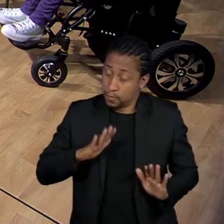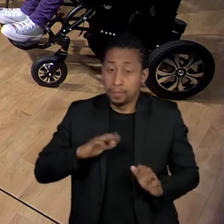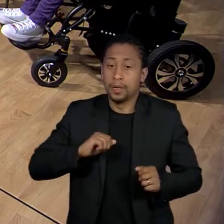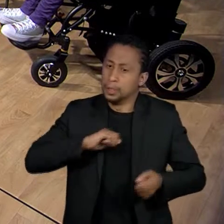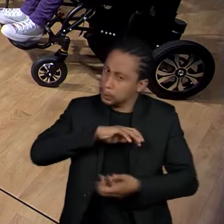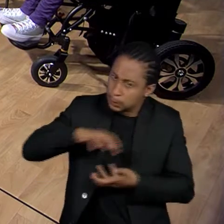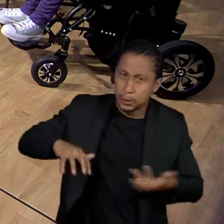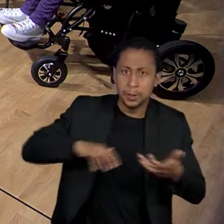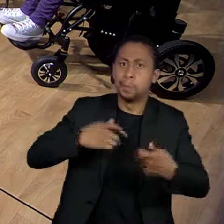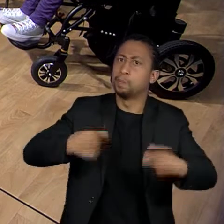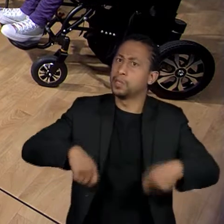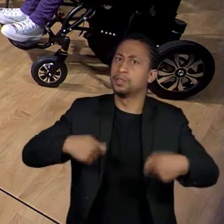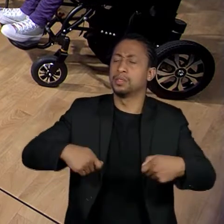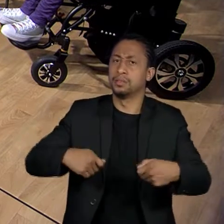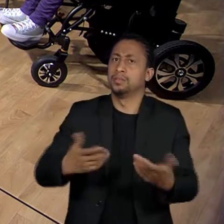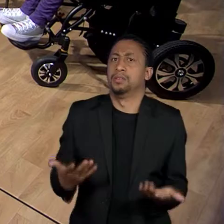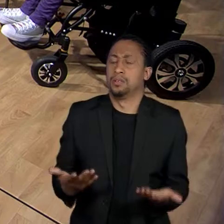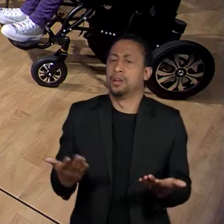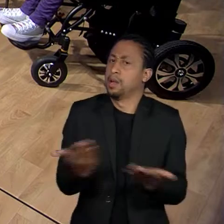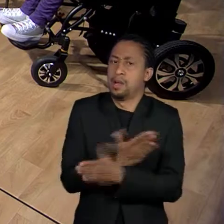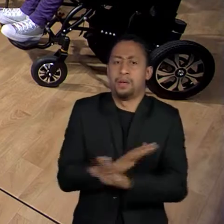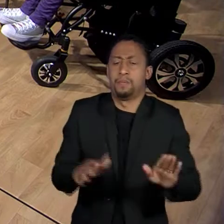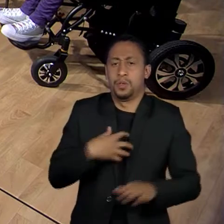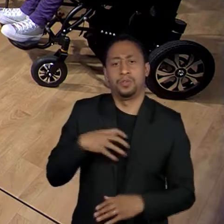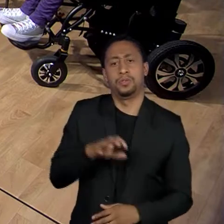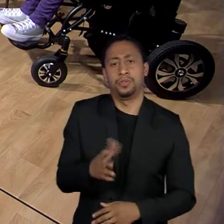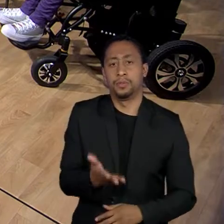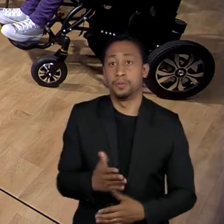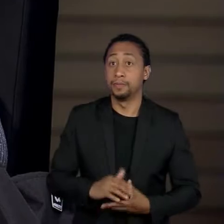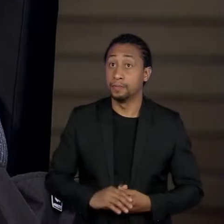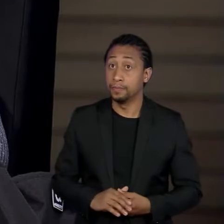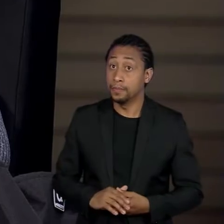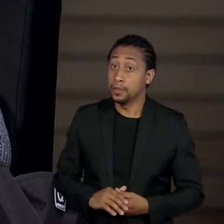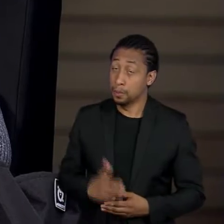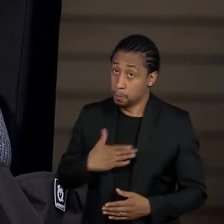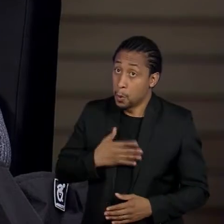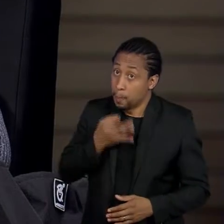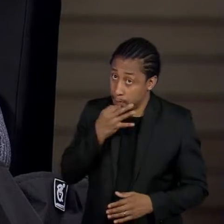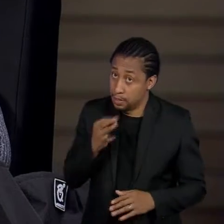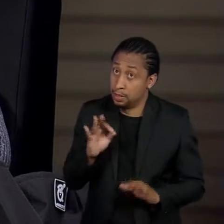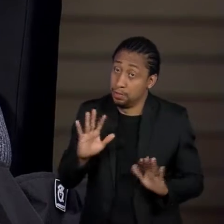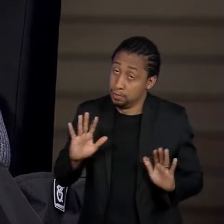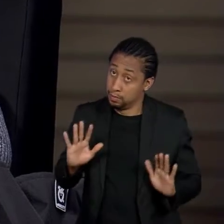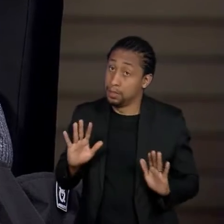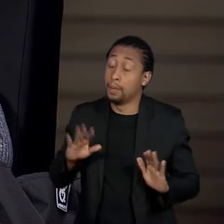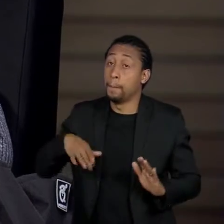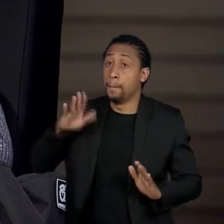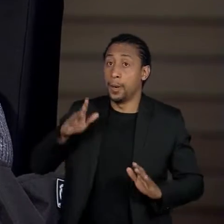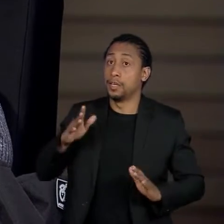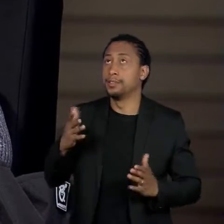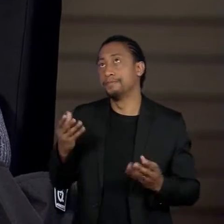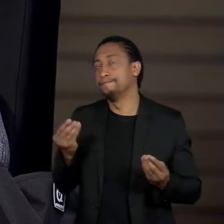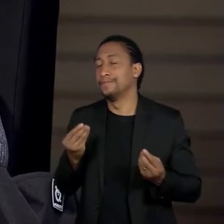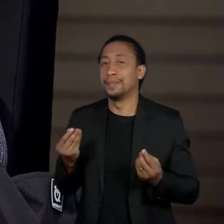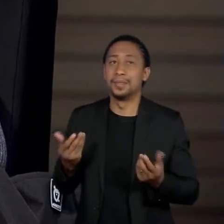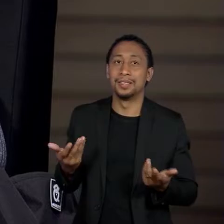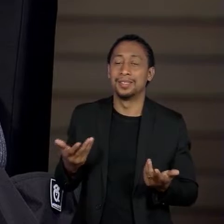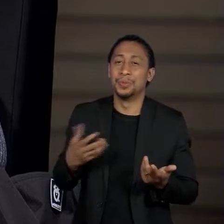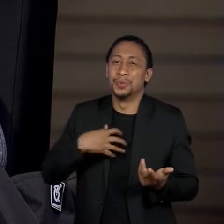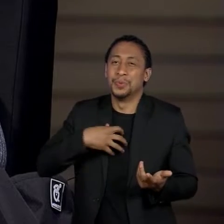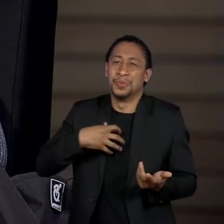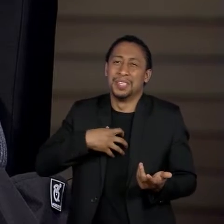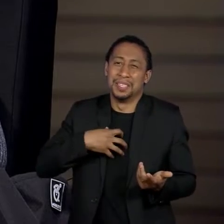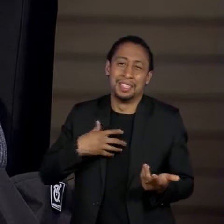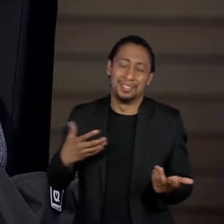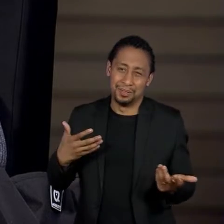gelo. Sim. E eu acho que eu vejo até de uma forma mais radical esse tipo de fala, Vanessa. Eu acho que